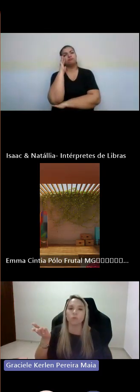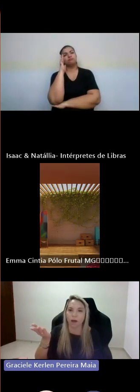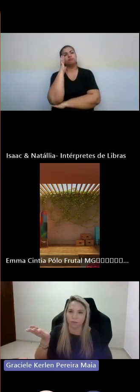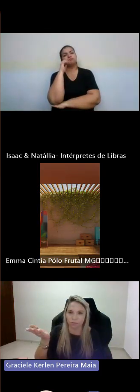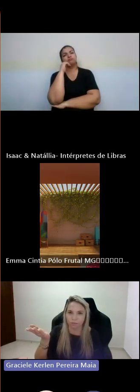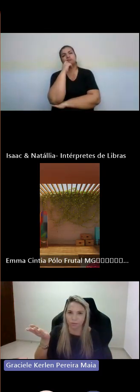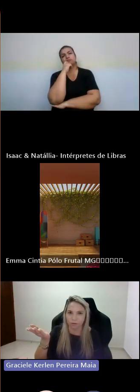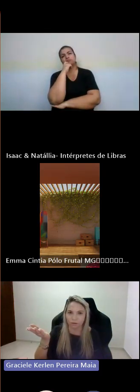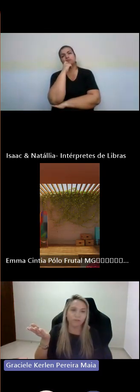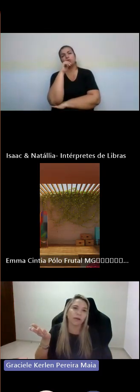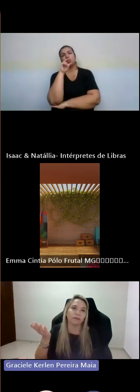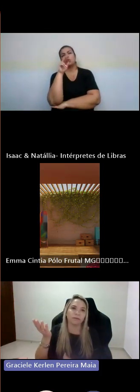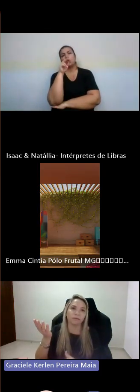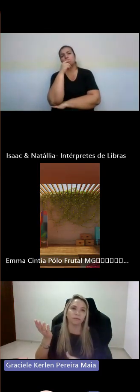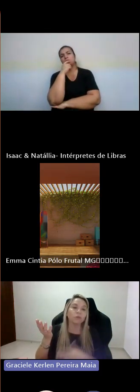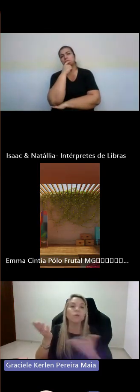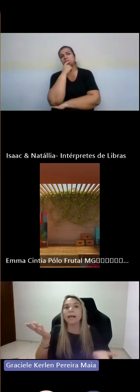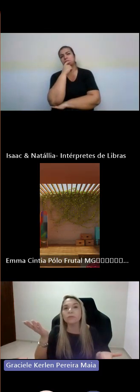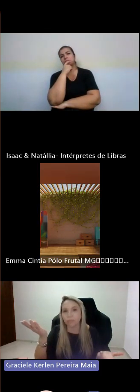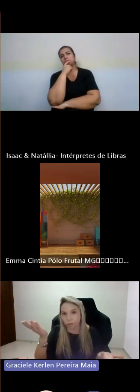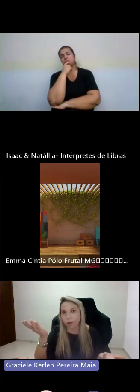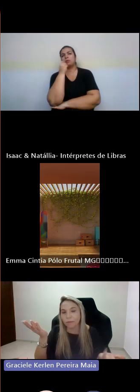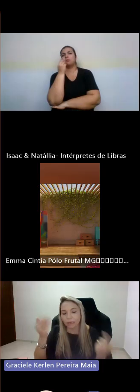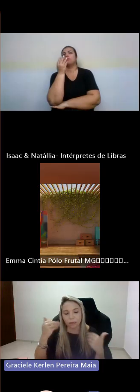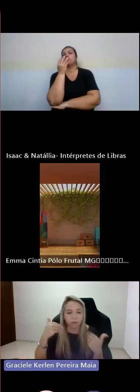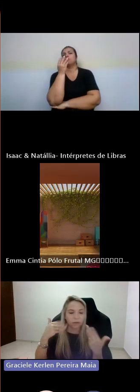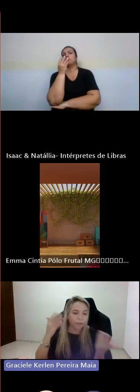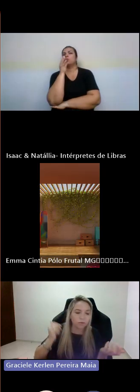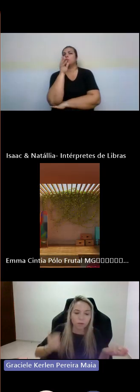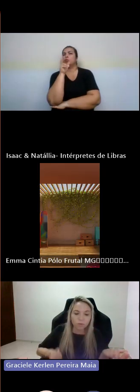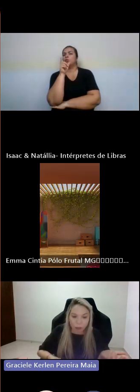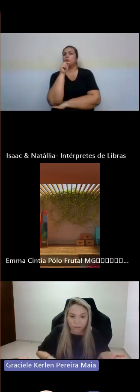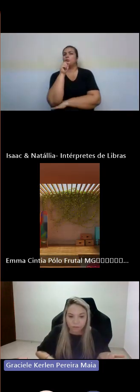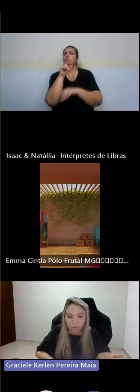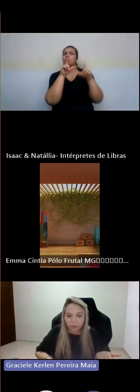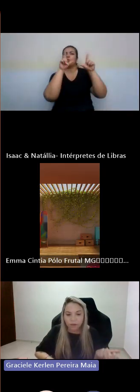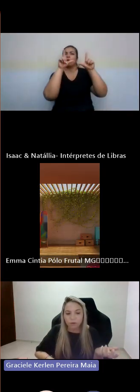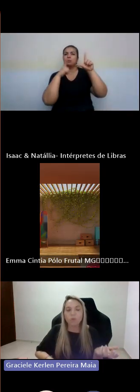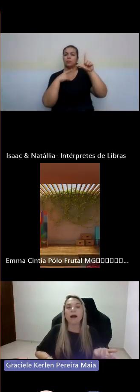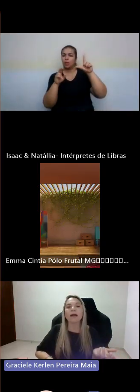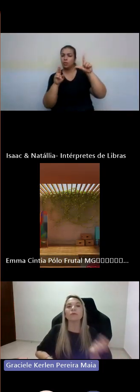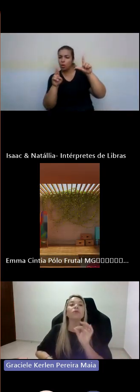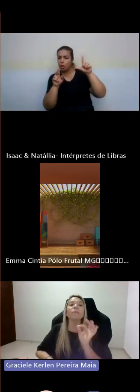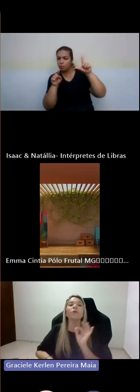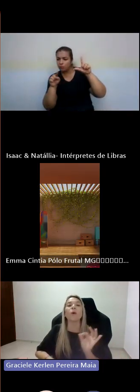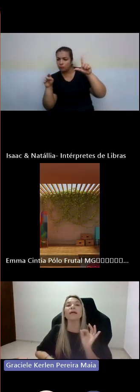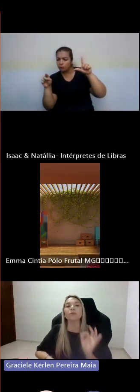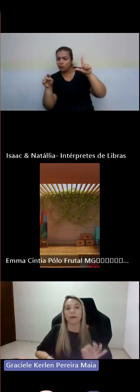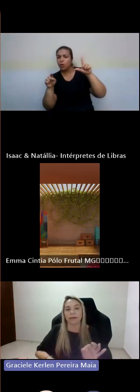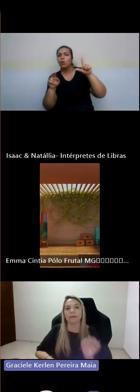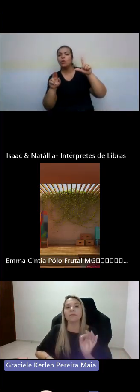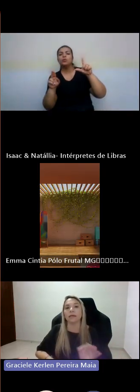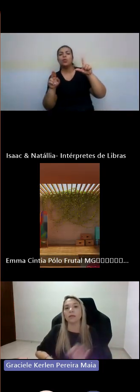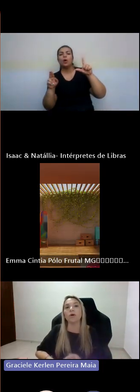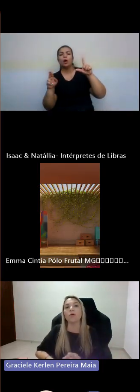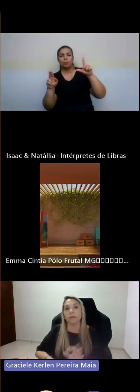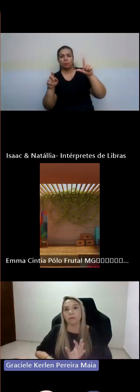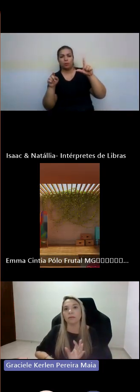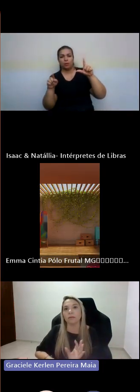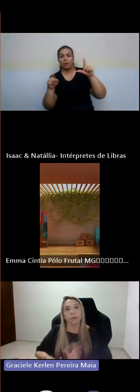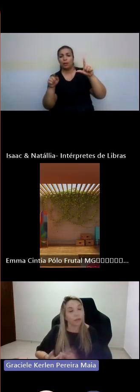nome do quadro. Eu falei, sai, todo quadro tem nome, né? Aí eu olhei para o nome do quadro. O nome do quadro era